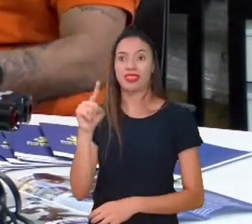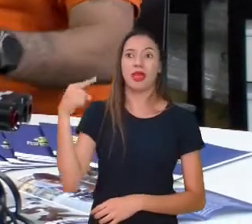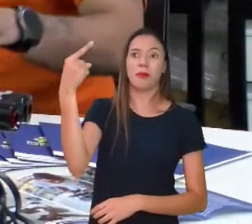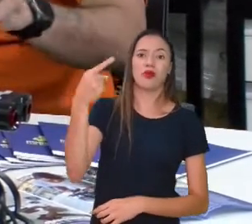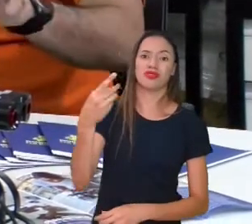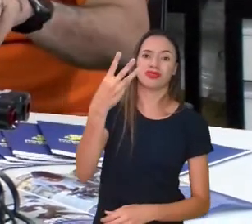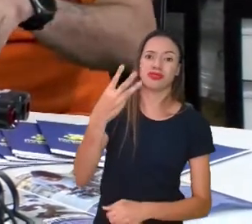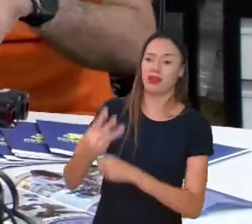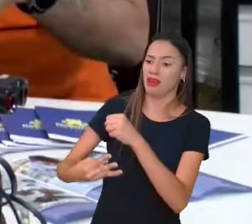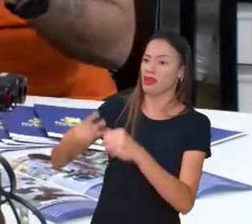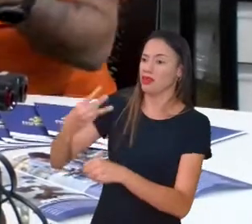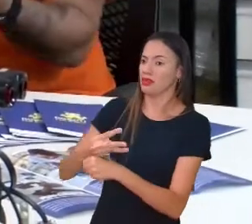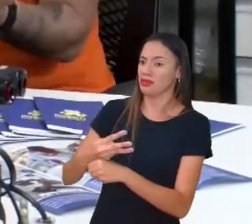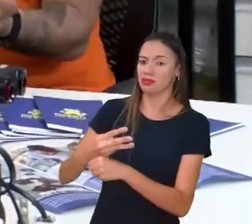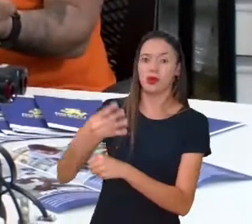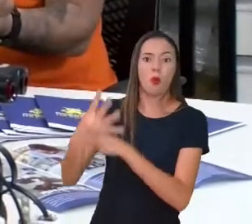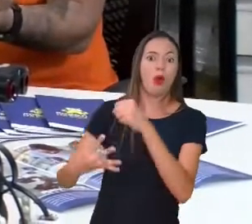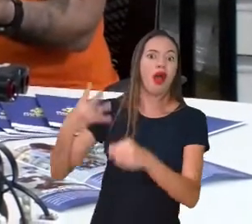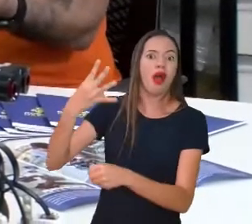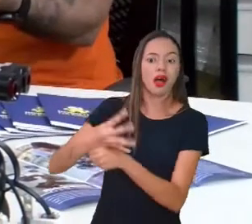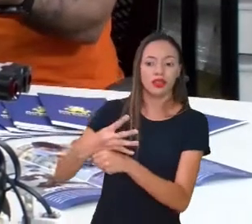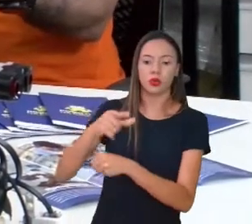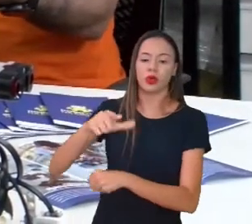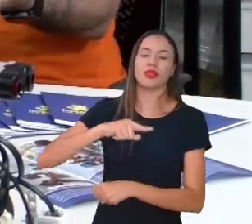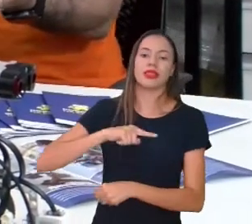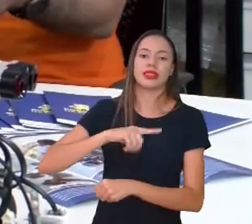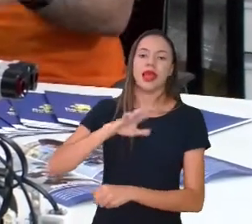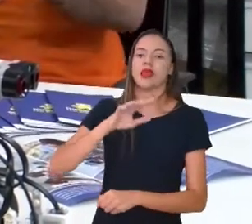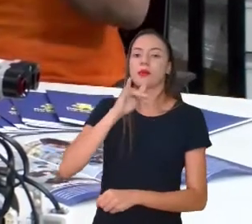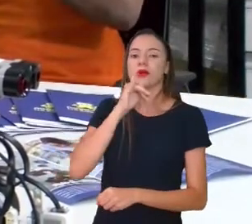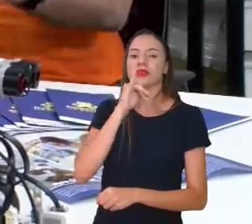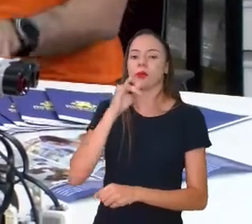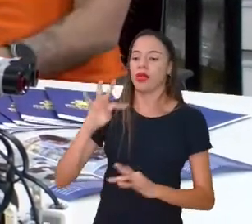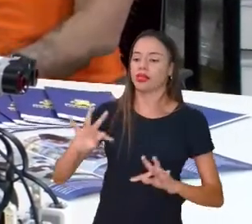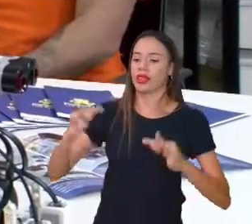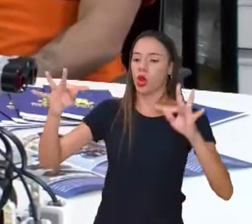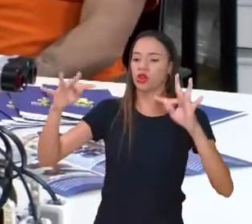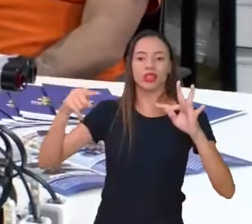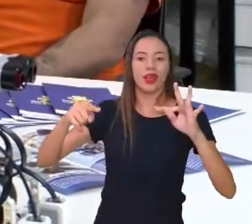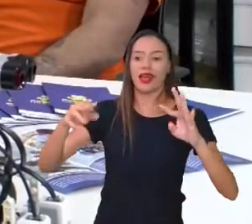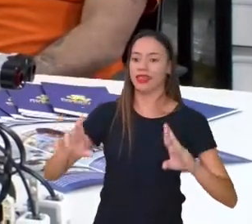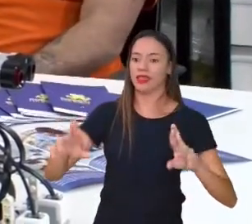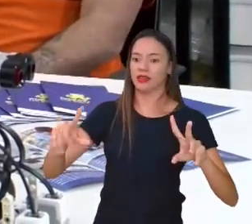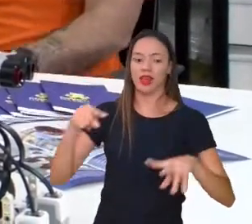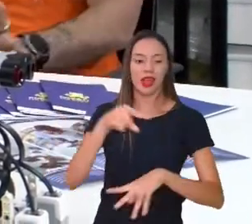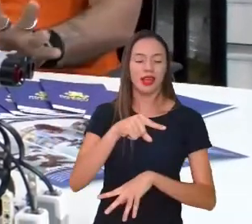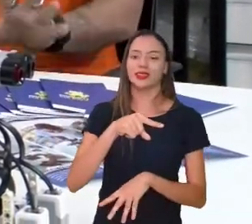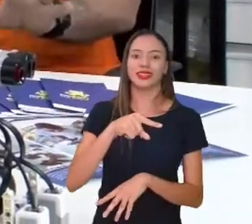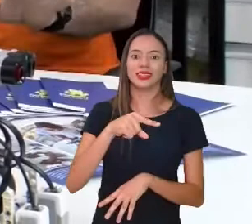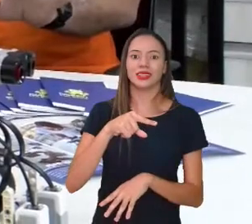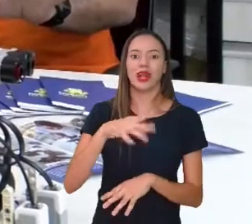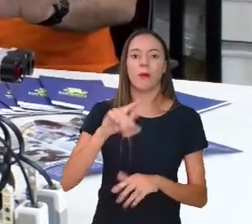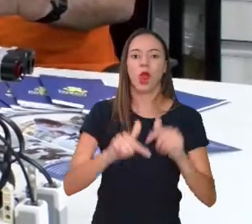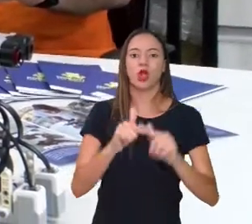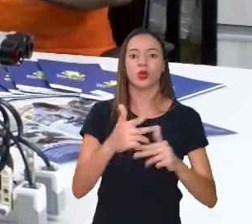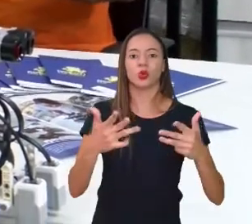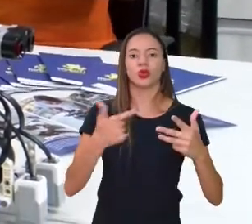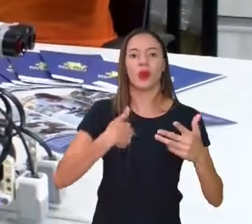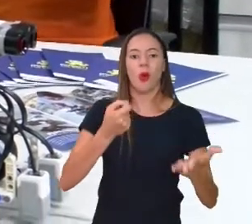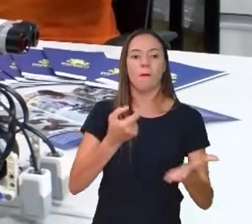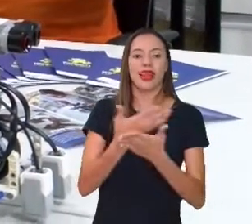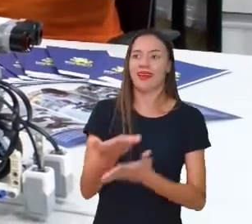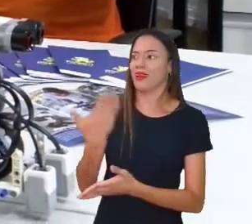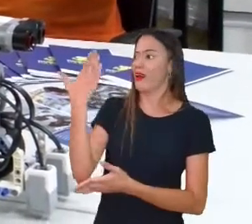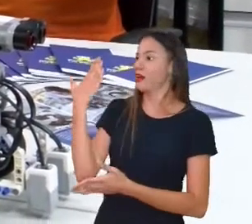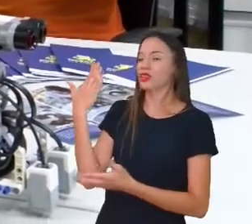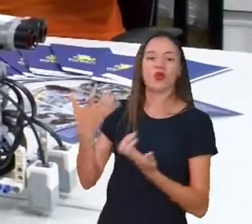anos, você vai ter uma demanda de tecnologias diferentes que ele não vai dar tanto conta, né? Pois Mas existe